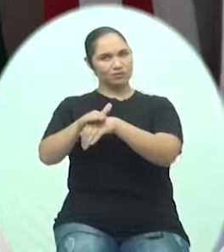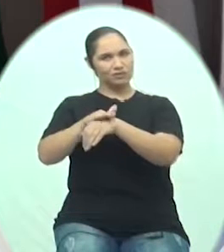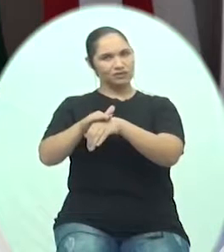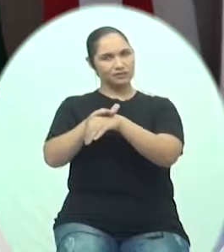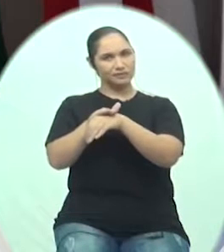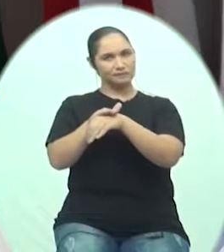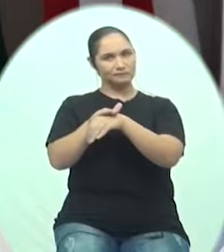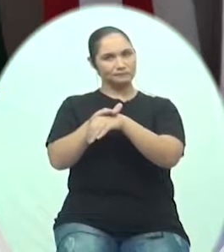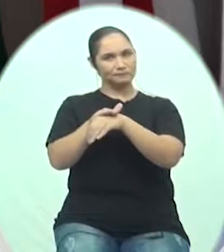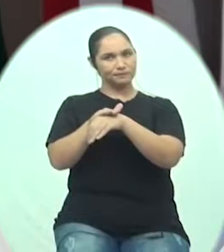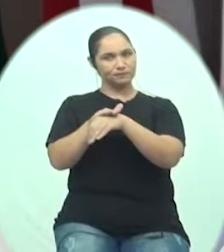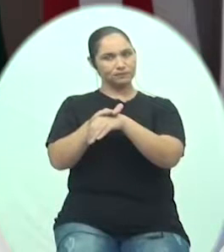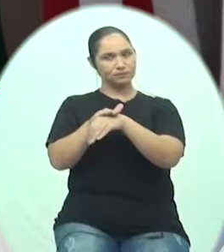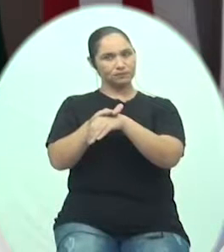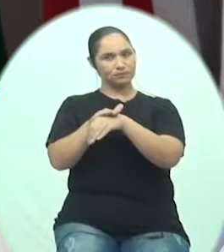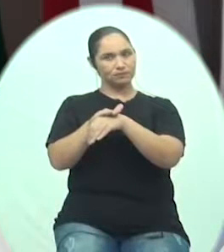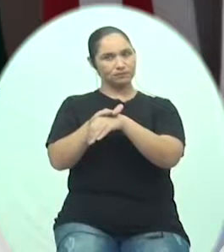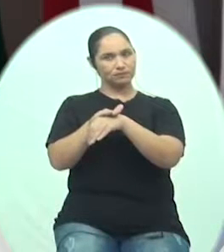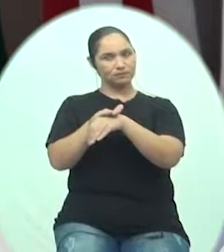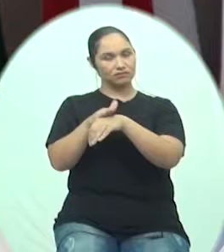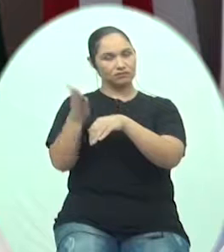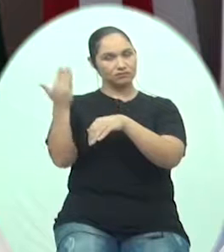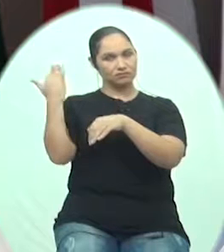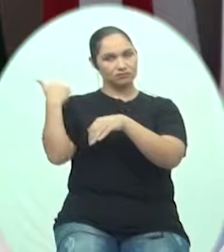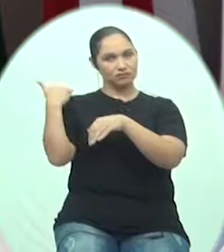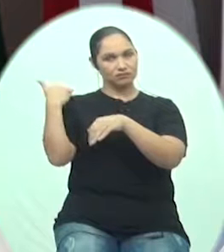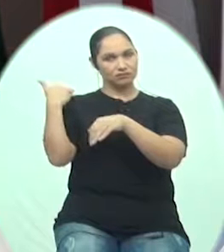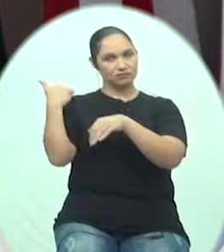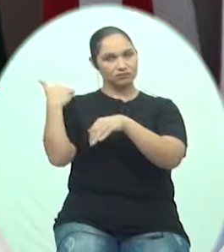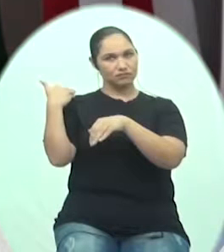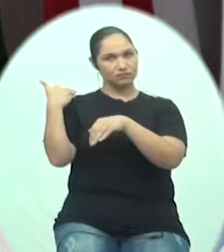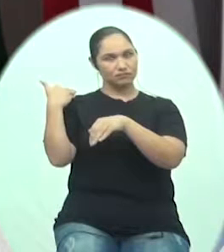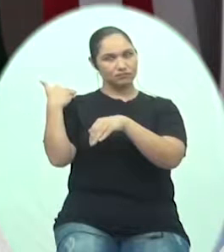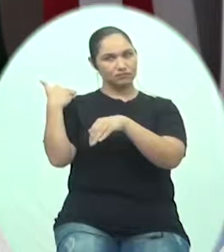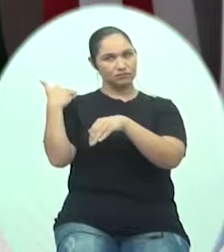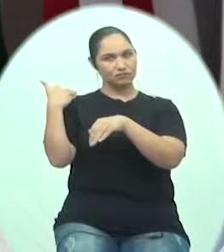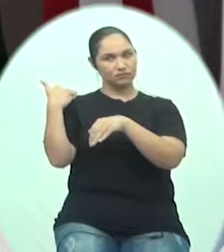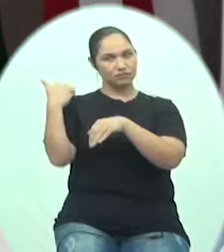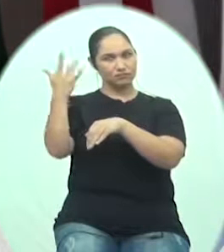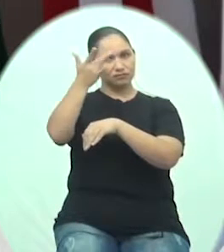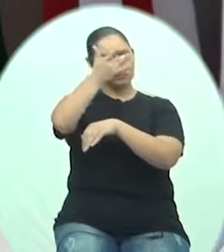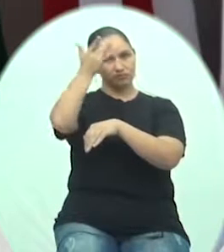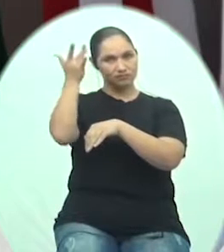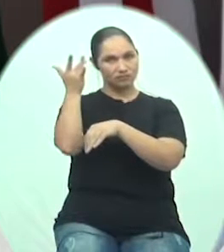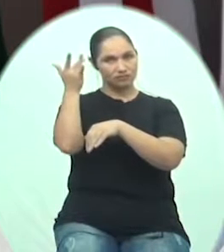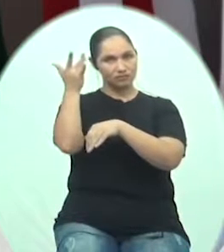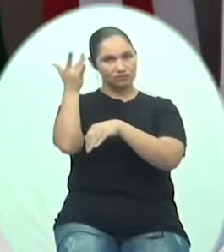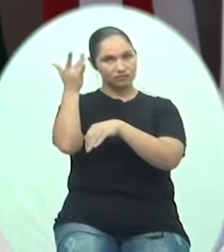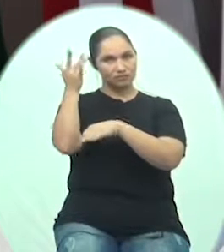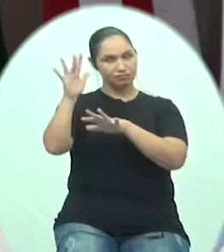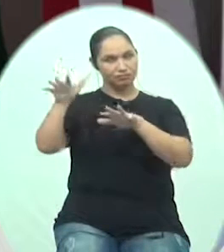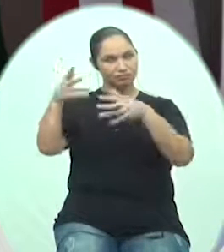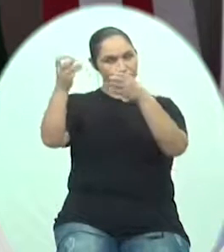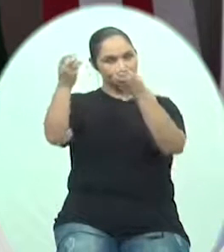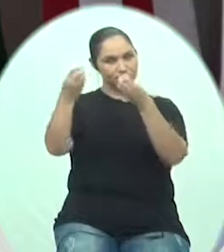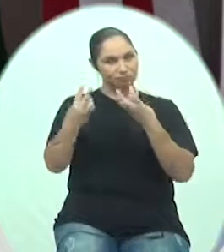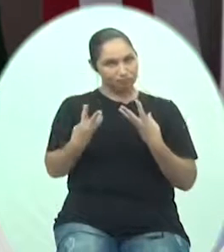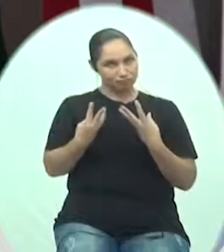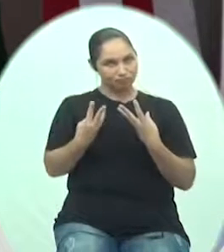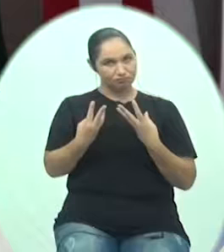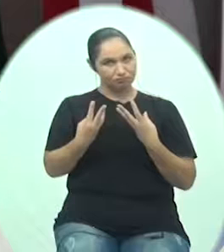eh eh esses tempo atrás com uma com uma pessoa eh que falava justamente